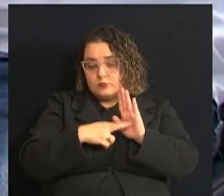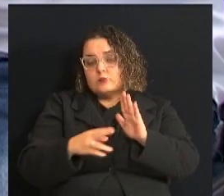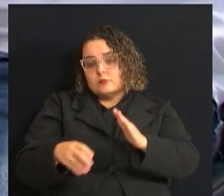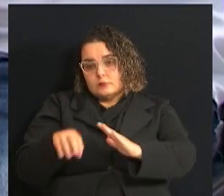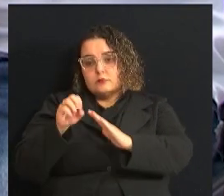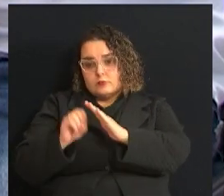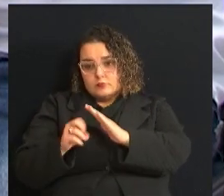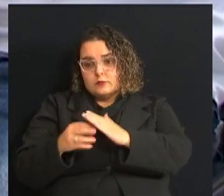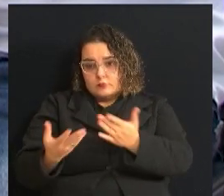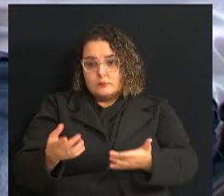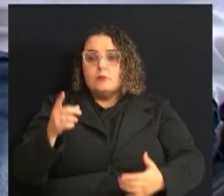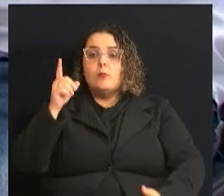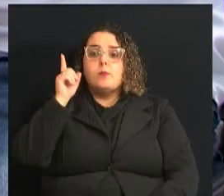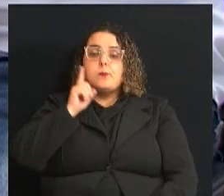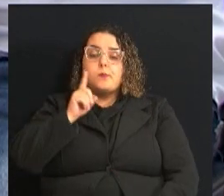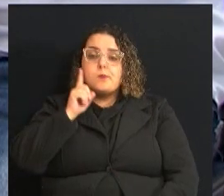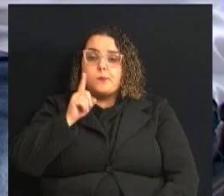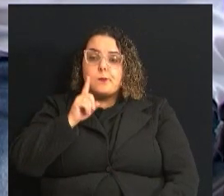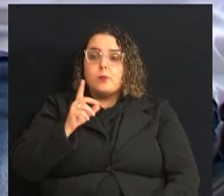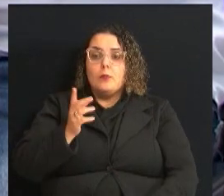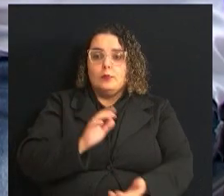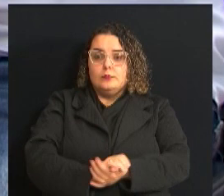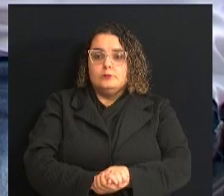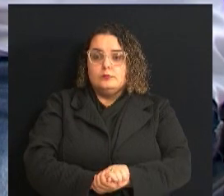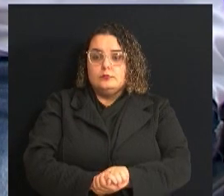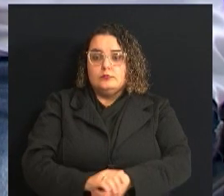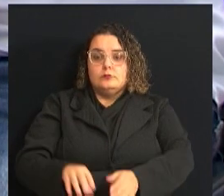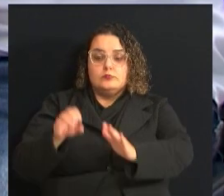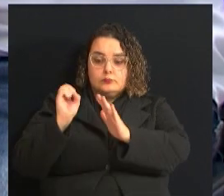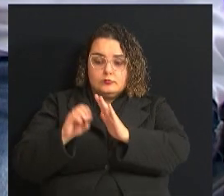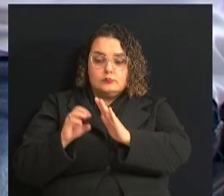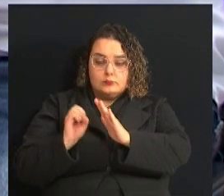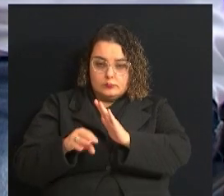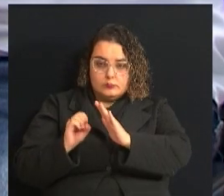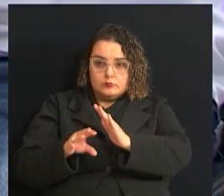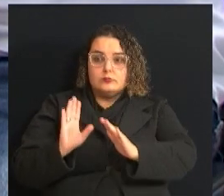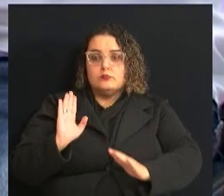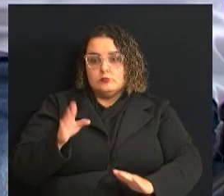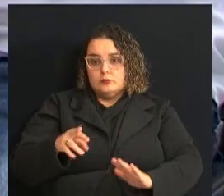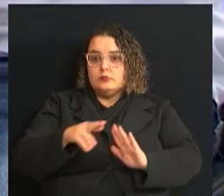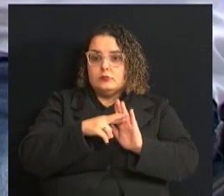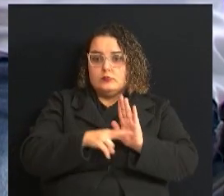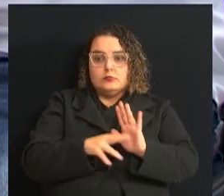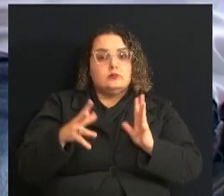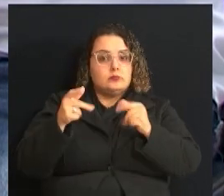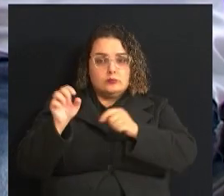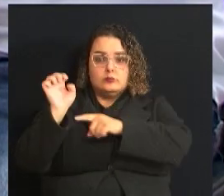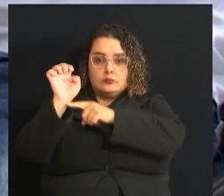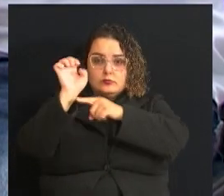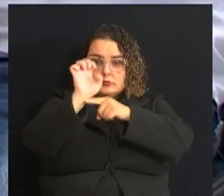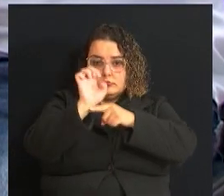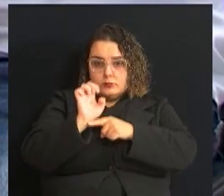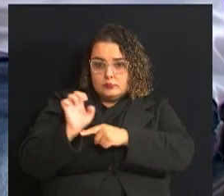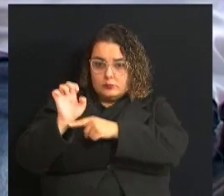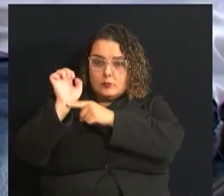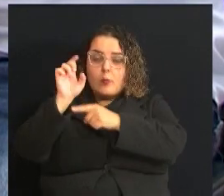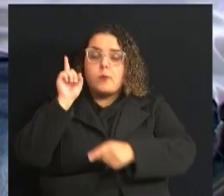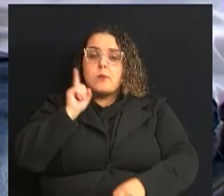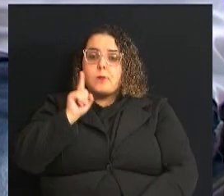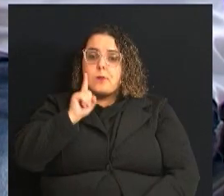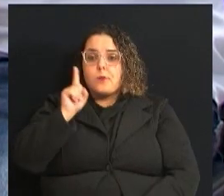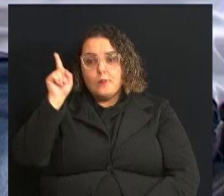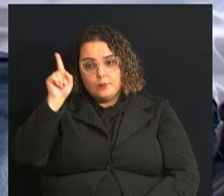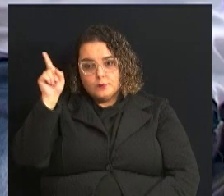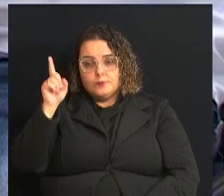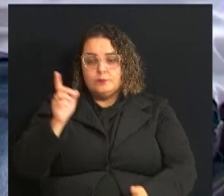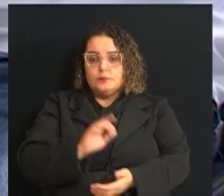dos Estados Unidos, o homeschooling já é regulamentado em todos os estados dos Estados Unidos. Há estados